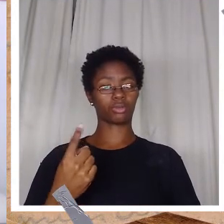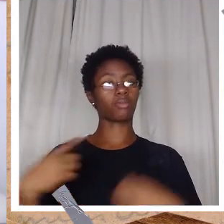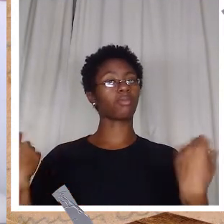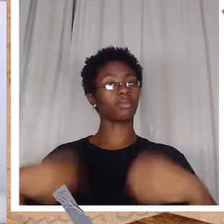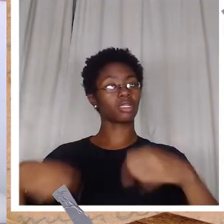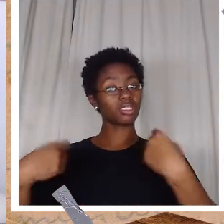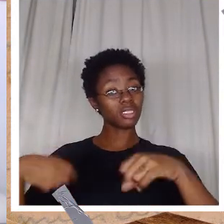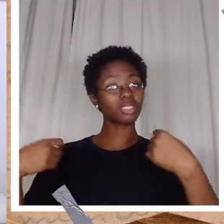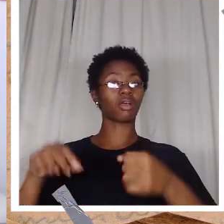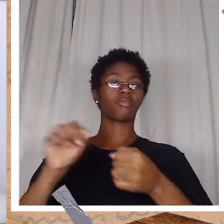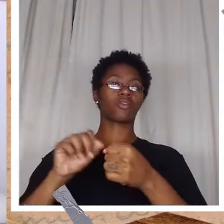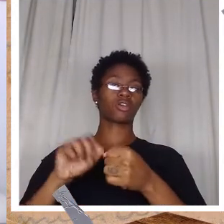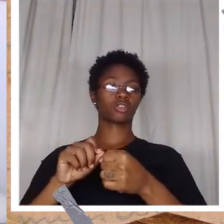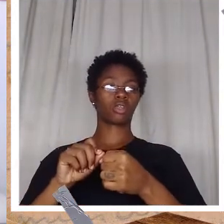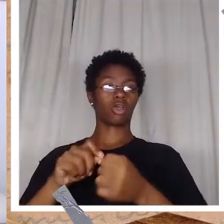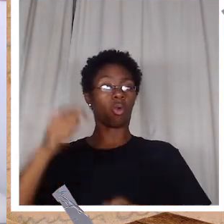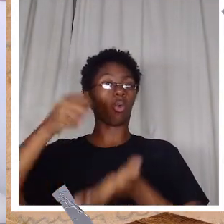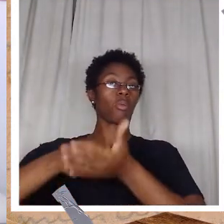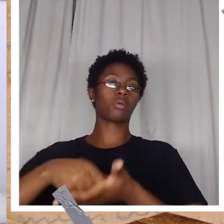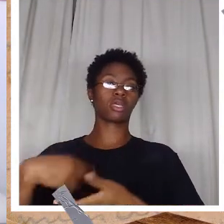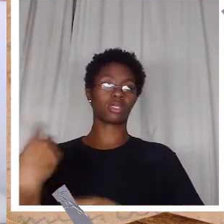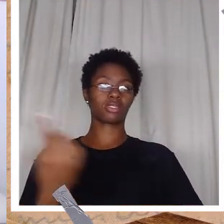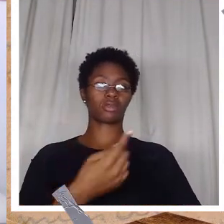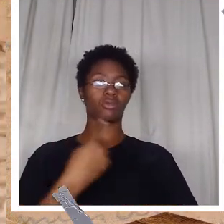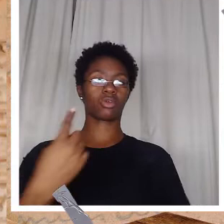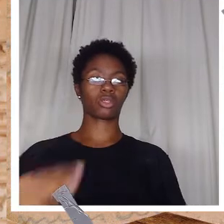que fazer. É uma obrigação.